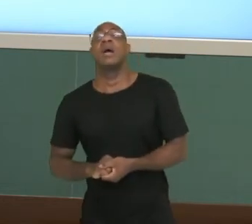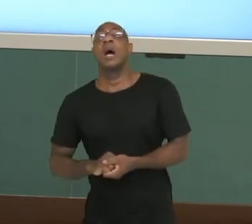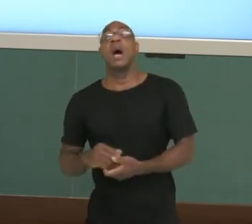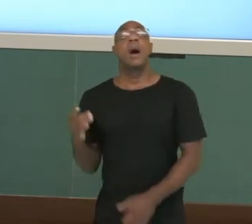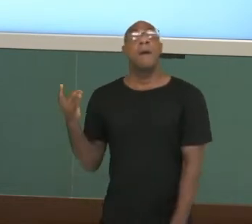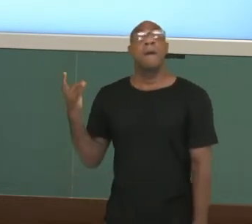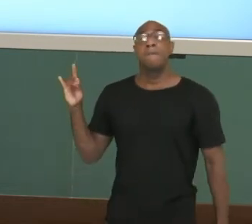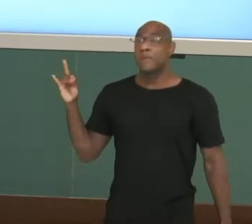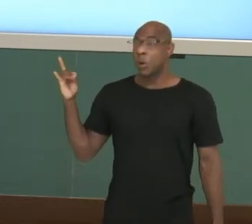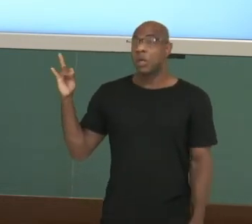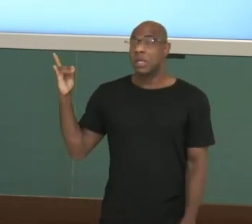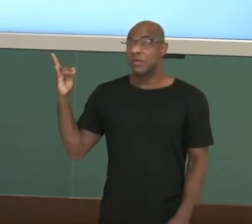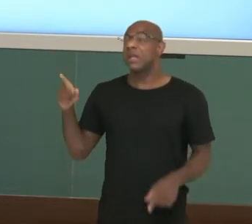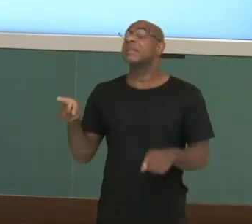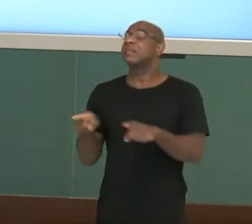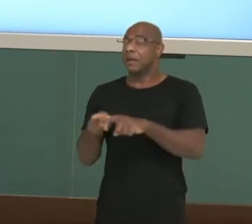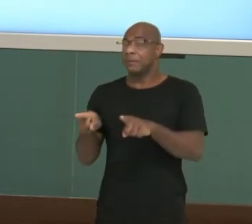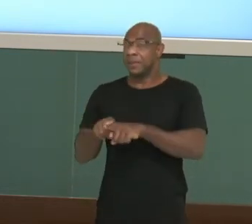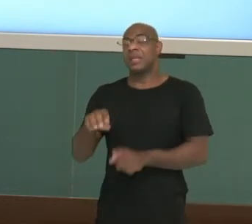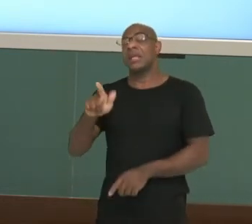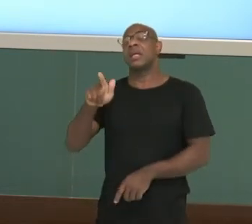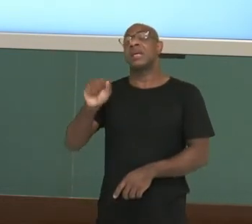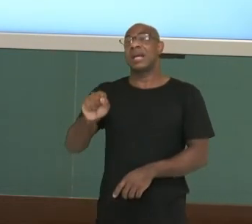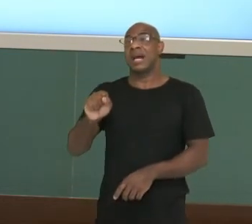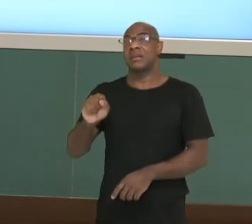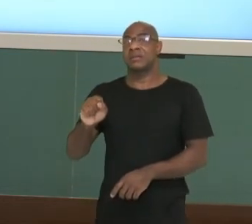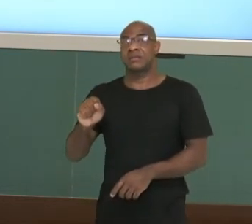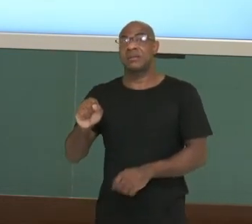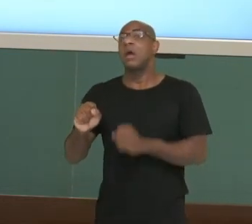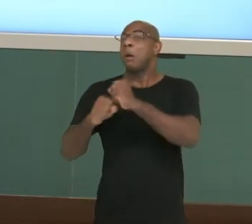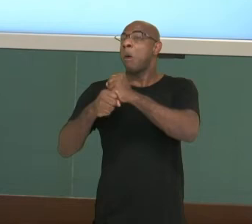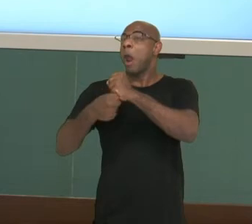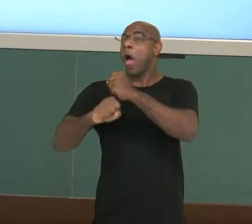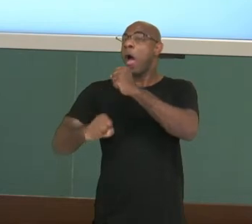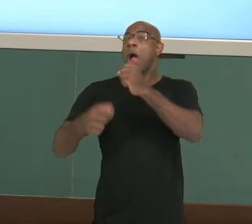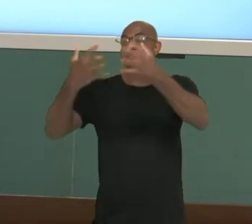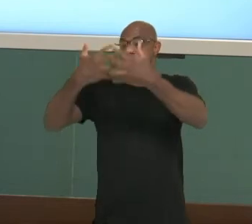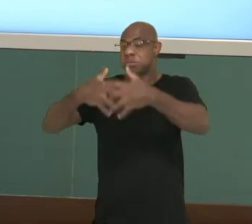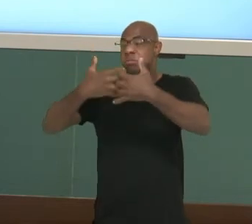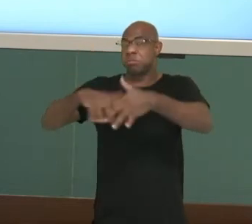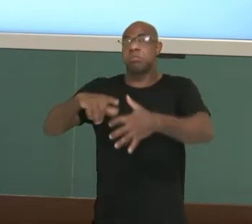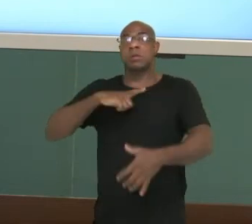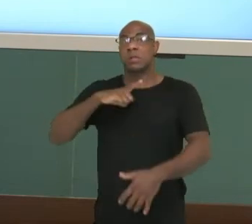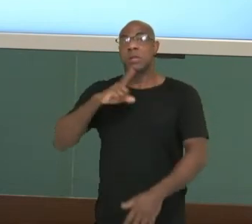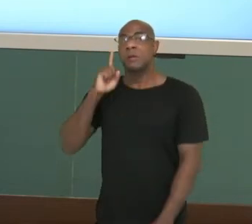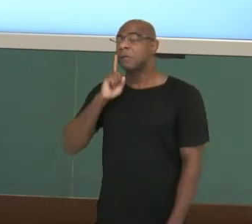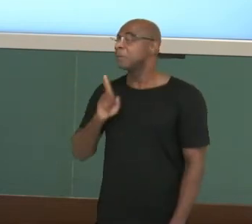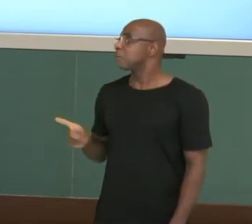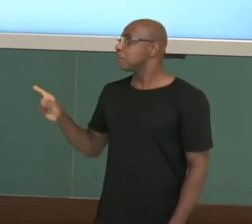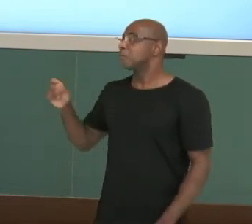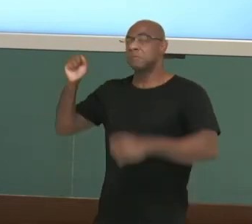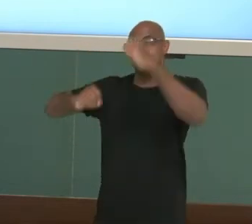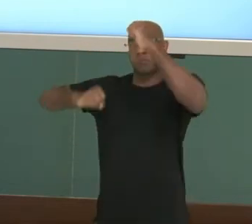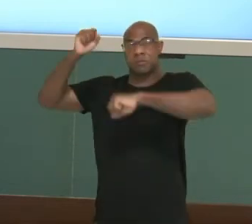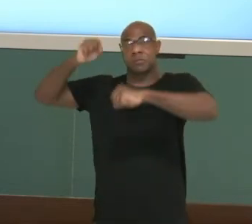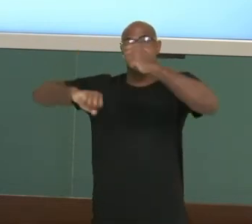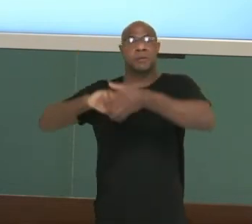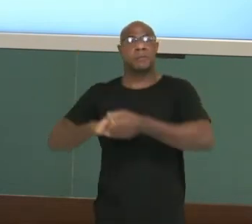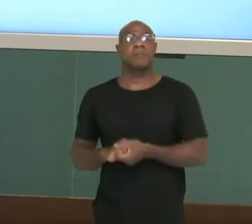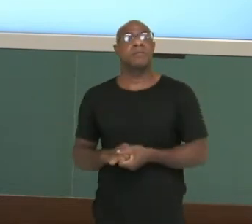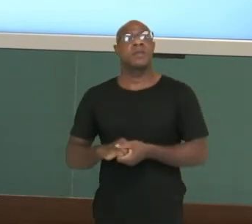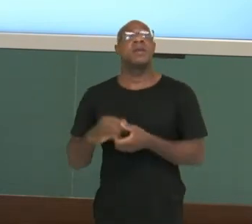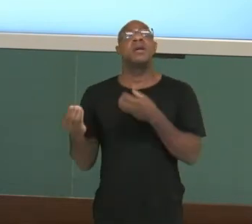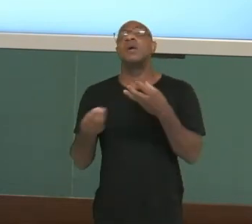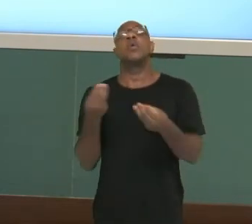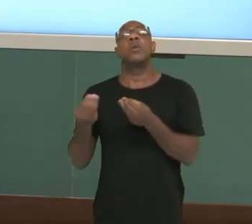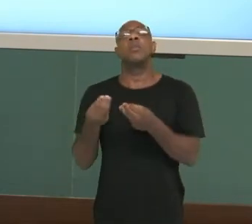um grande produtor de gás e esse gás acaba influenciando nossa economia. E como que esse gás ele é transportado? Nós temos aqui